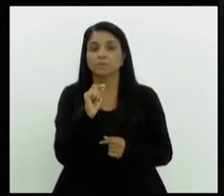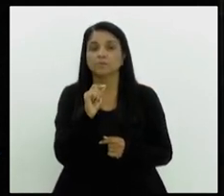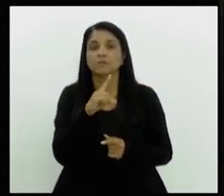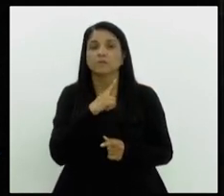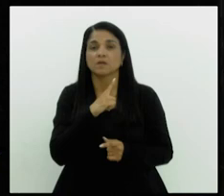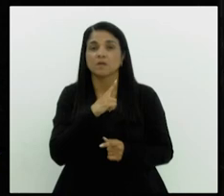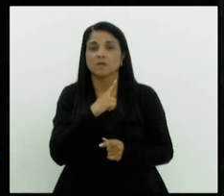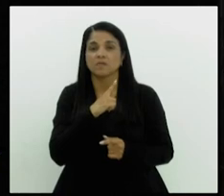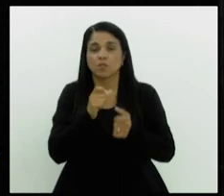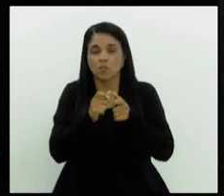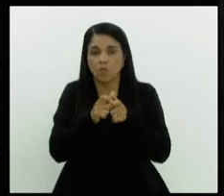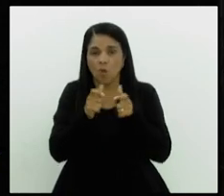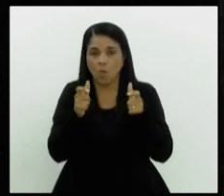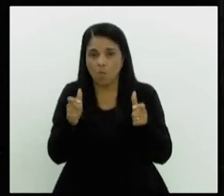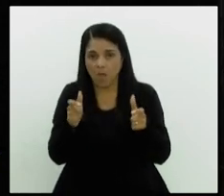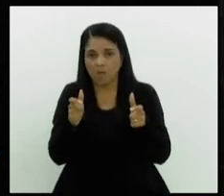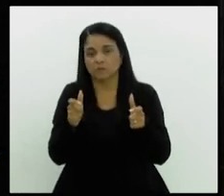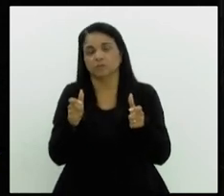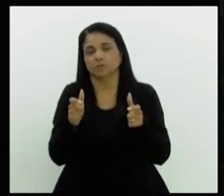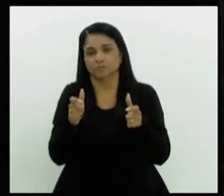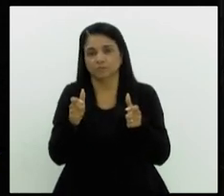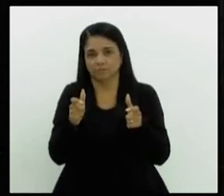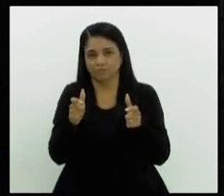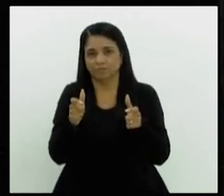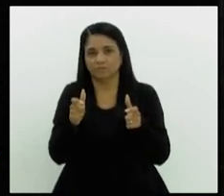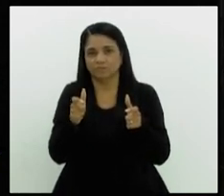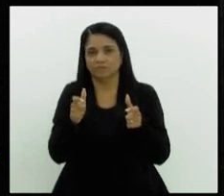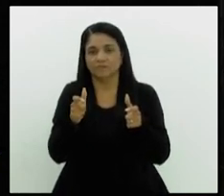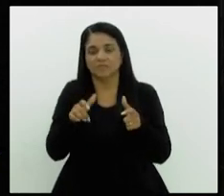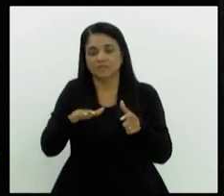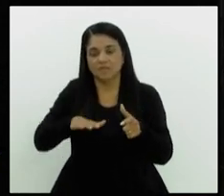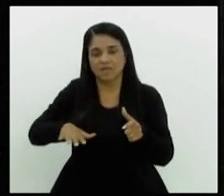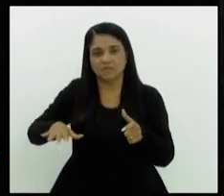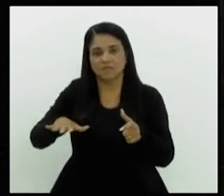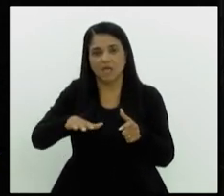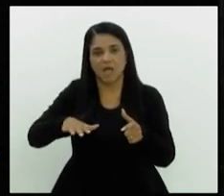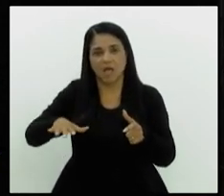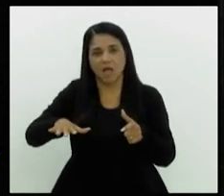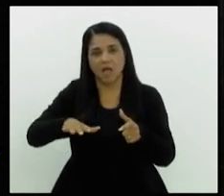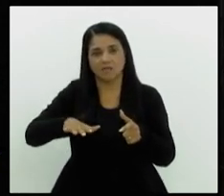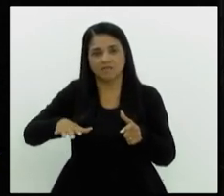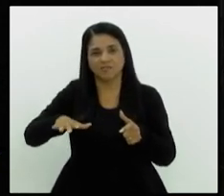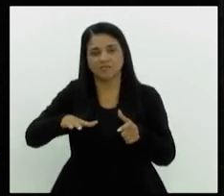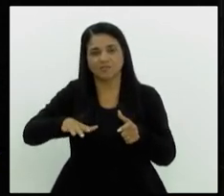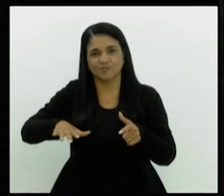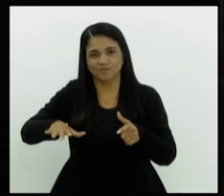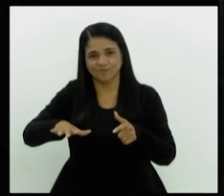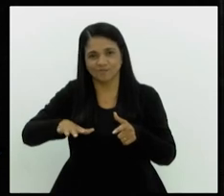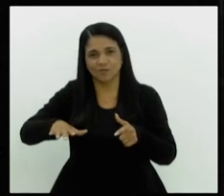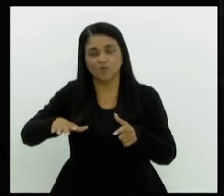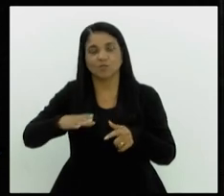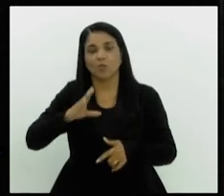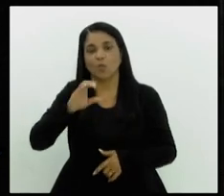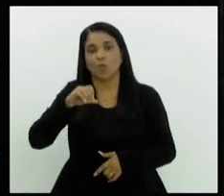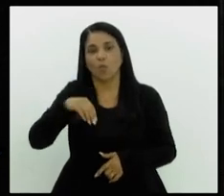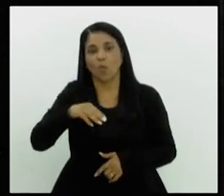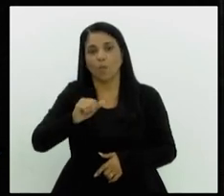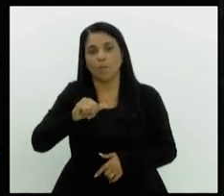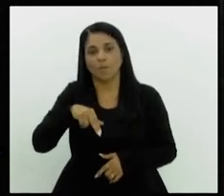houve um aumento significativo das áreas dominadas pela facção Comando